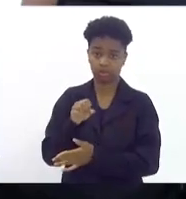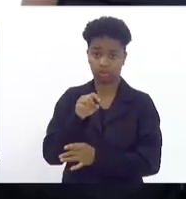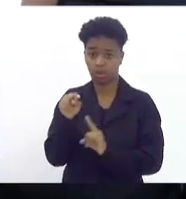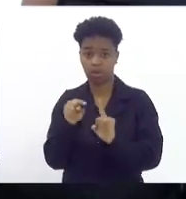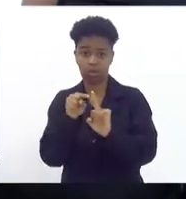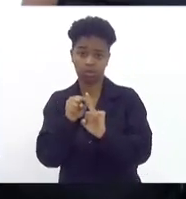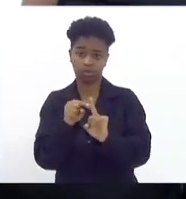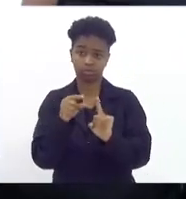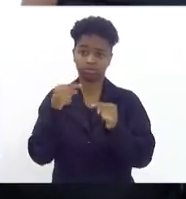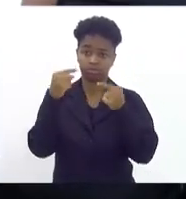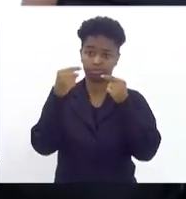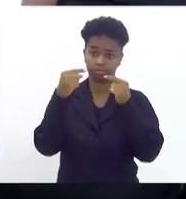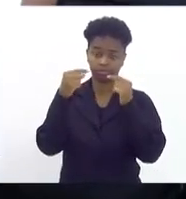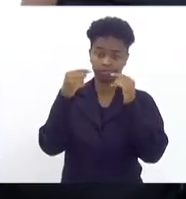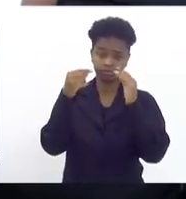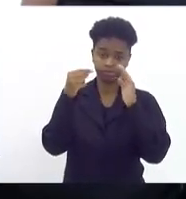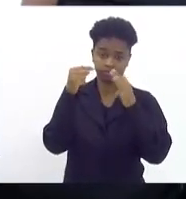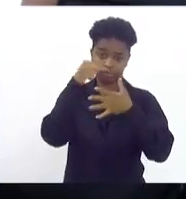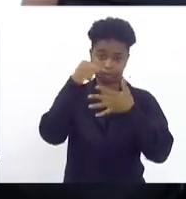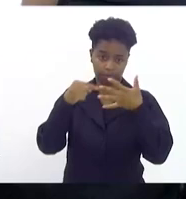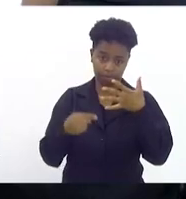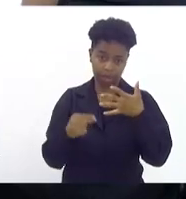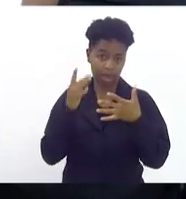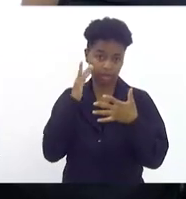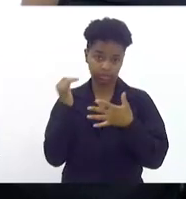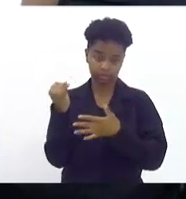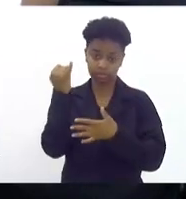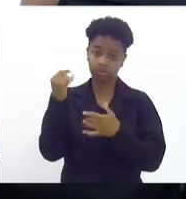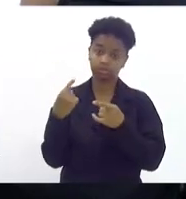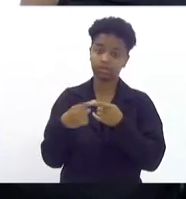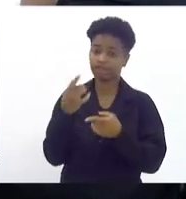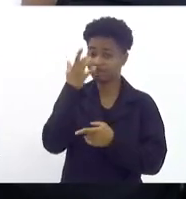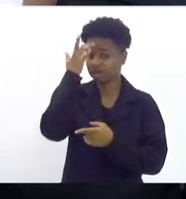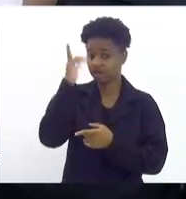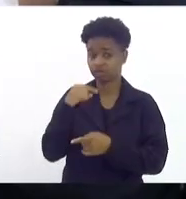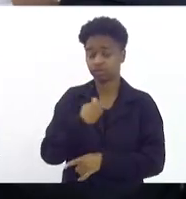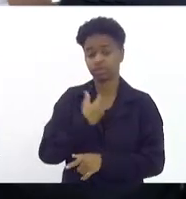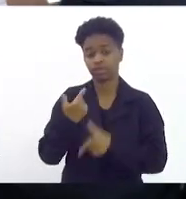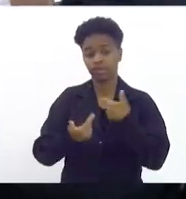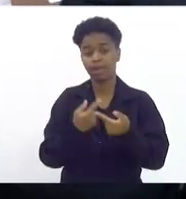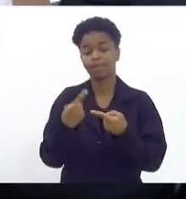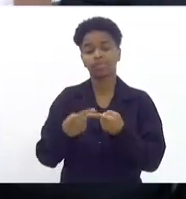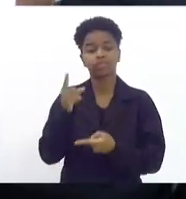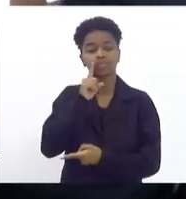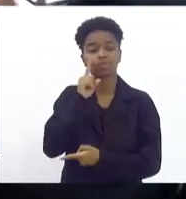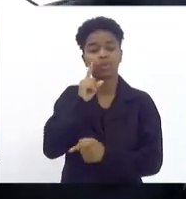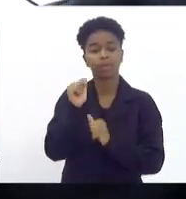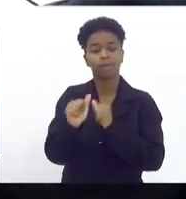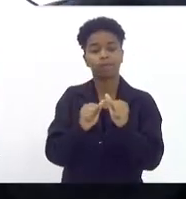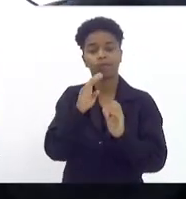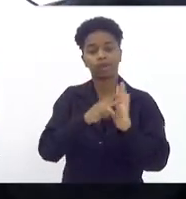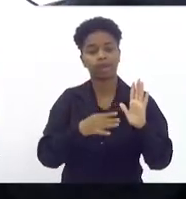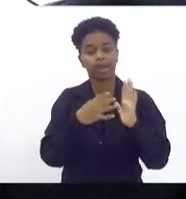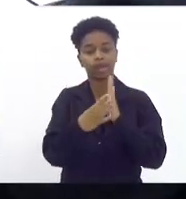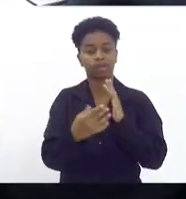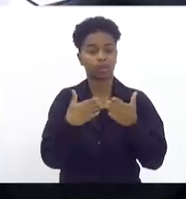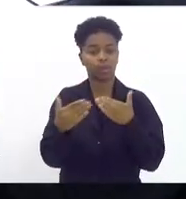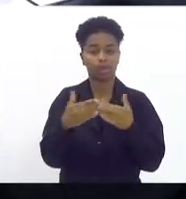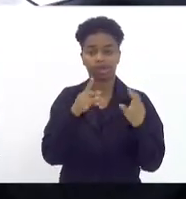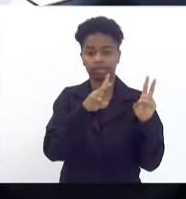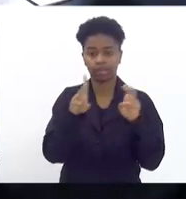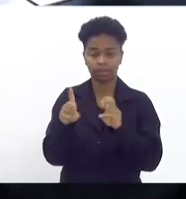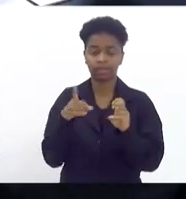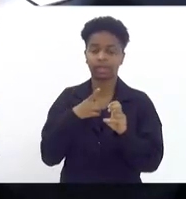missões e questões que achar julgar pertinente. Até para facilitar o nosso trabalho, porque se todo dia que a gente alterar calendário sobre qualquer tema, a gente